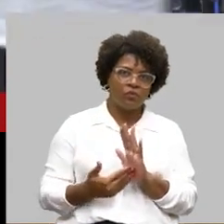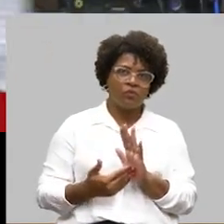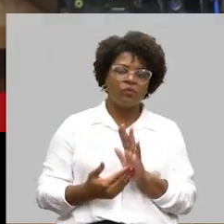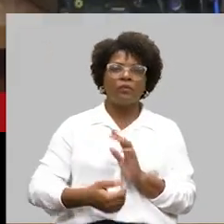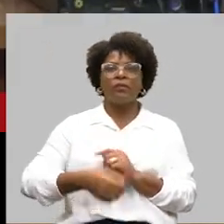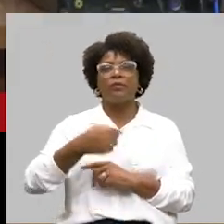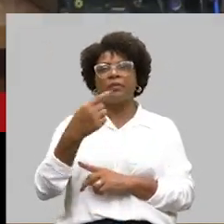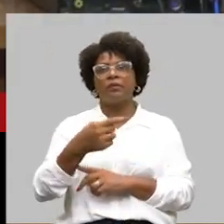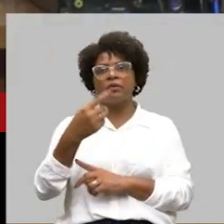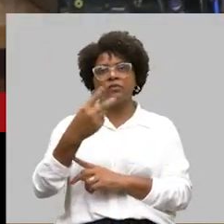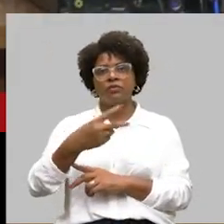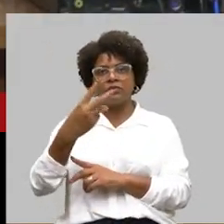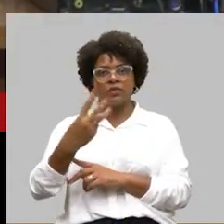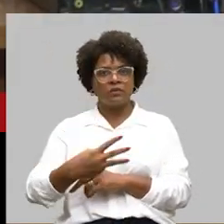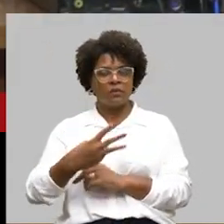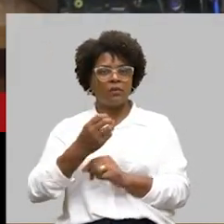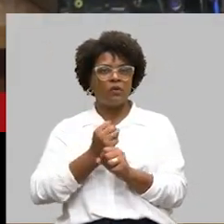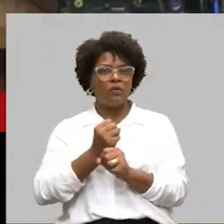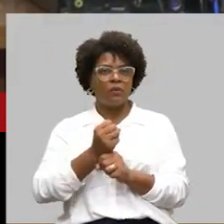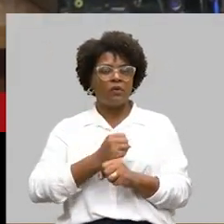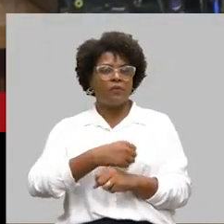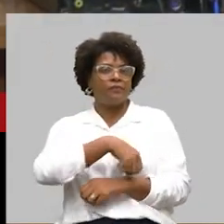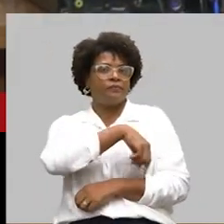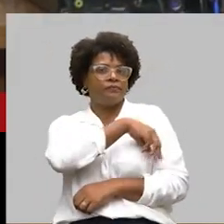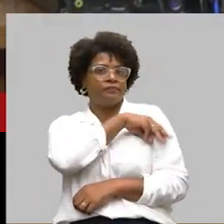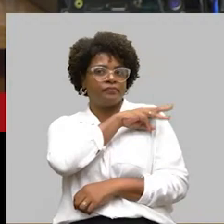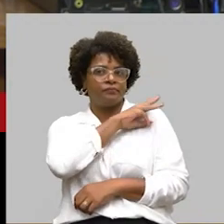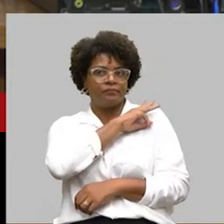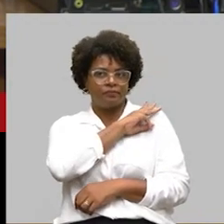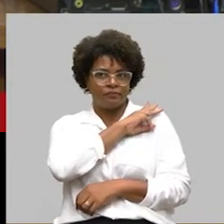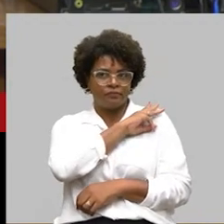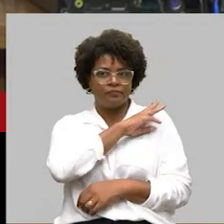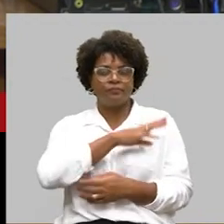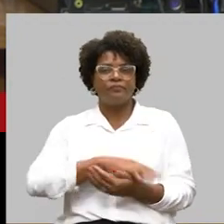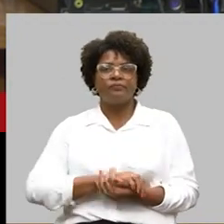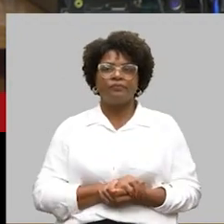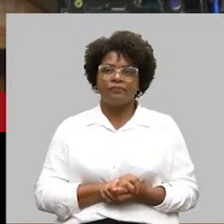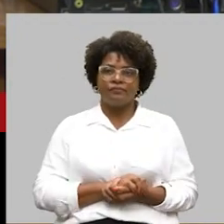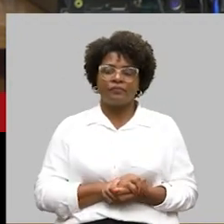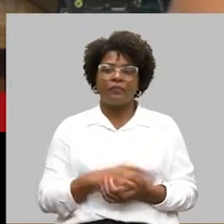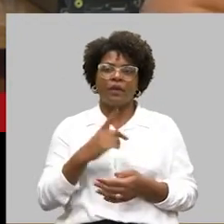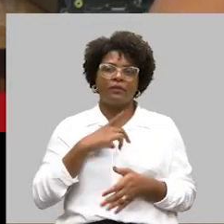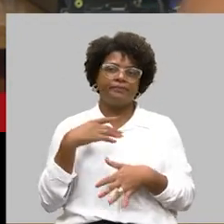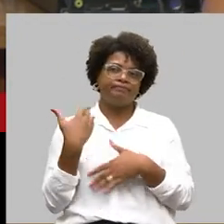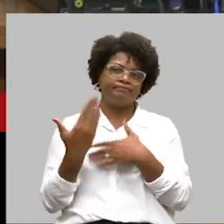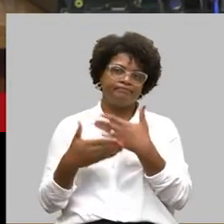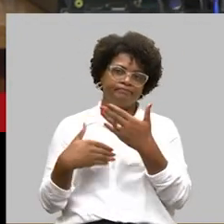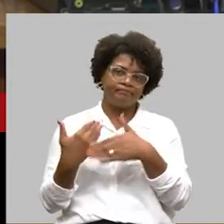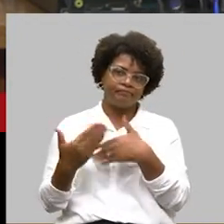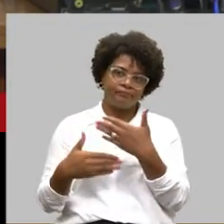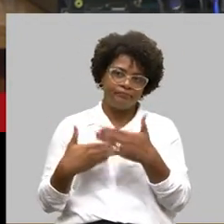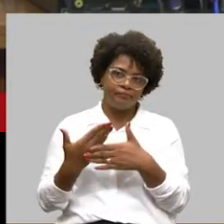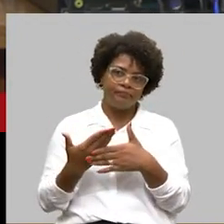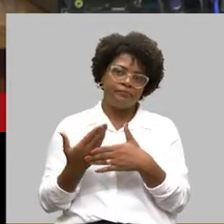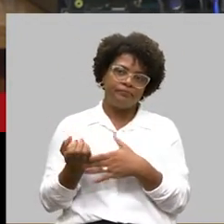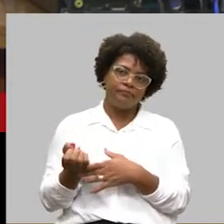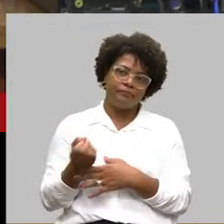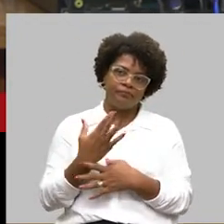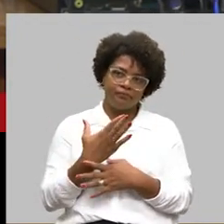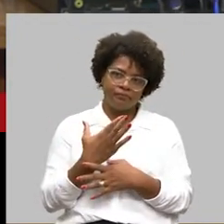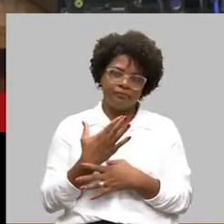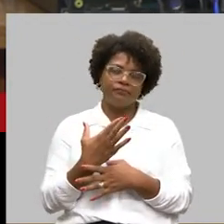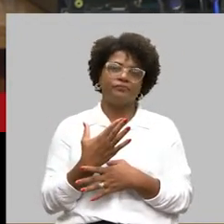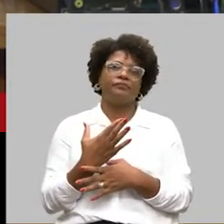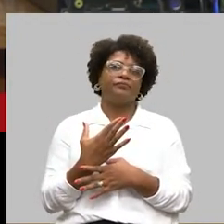anos do ensino eh médio então nós estamos aí neste processo né de revitalização da nossa